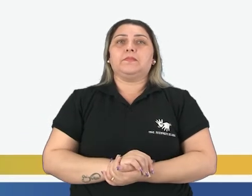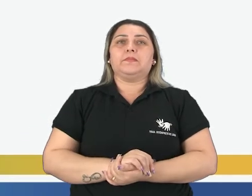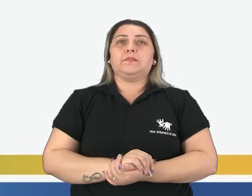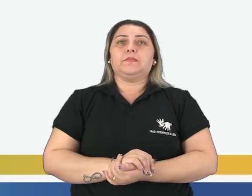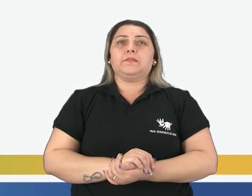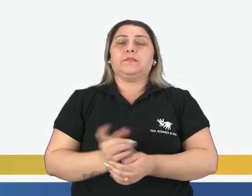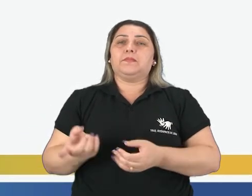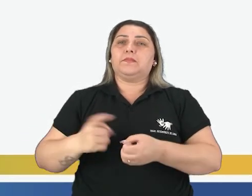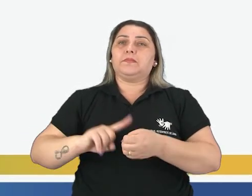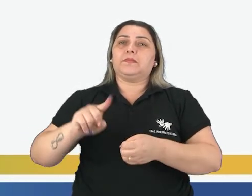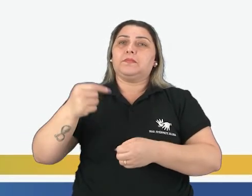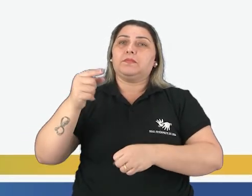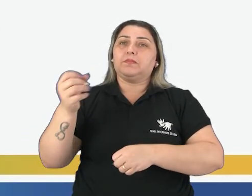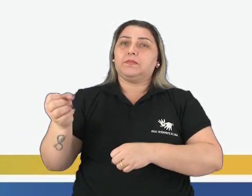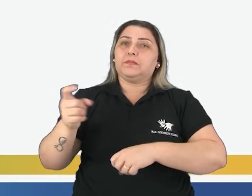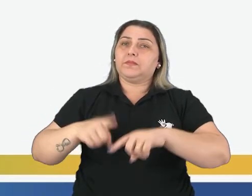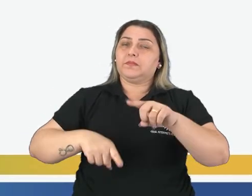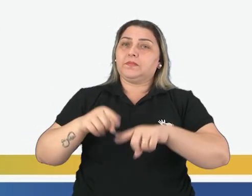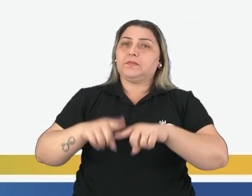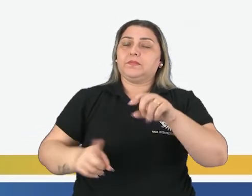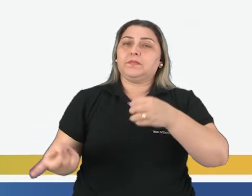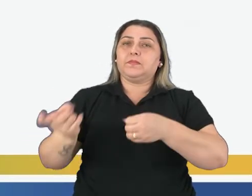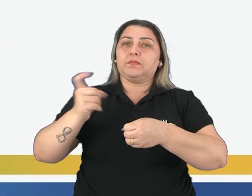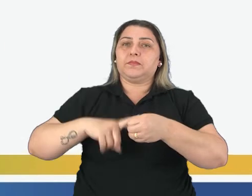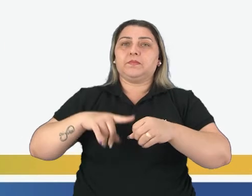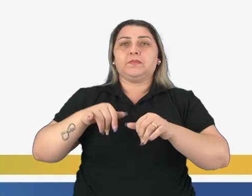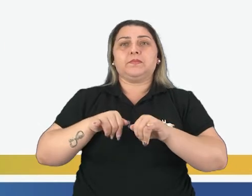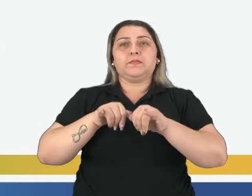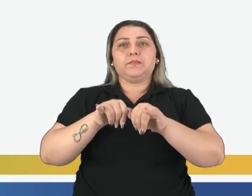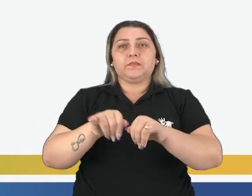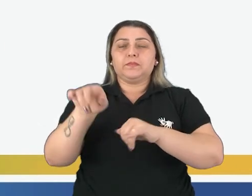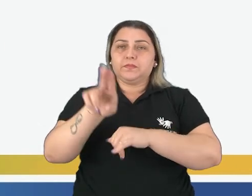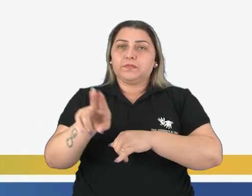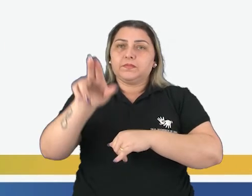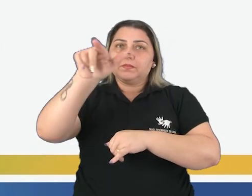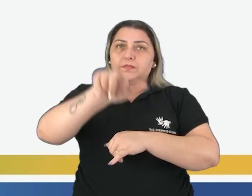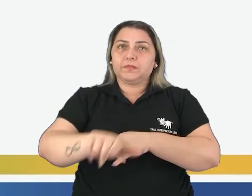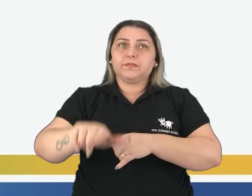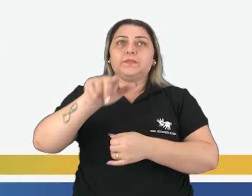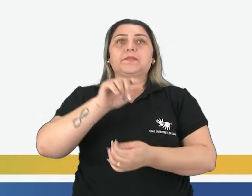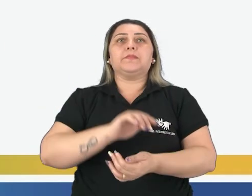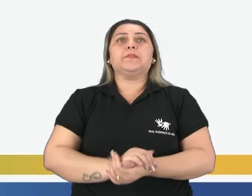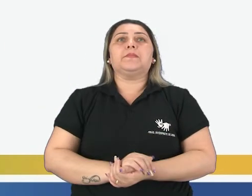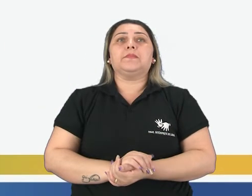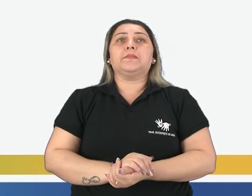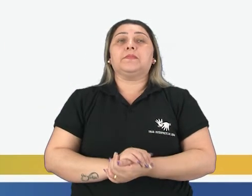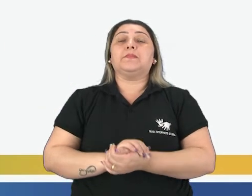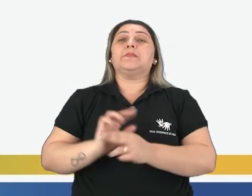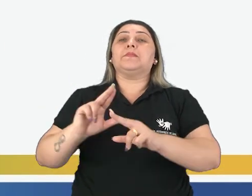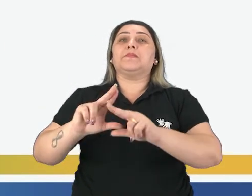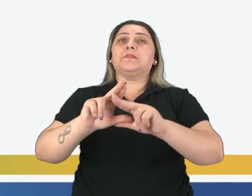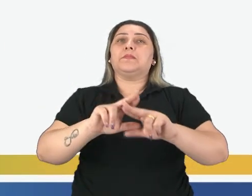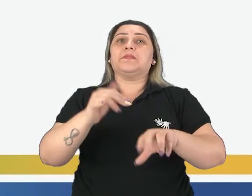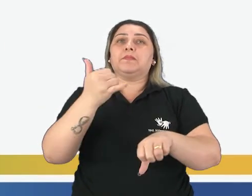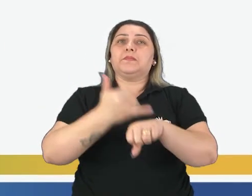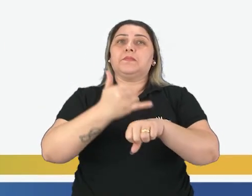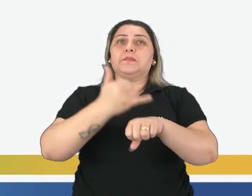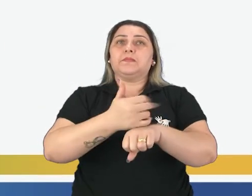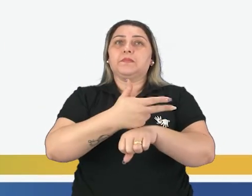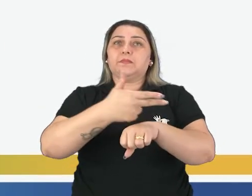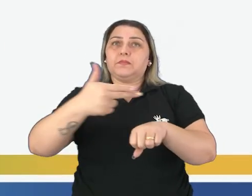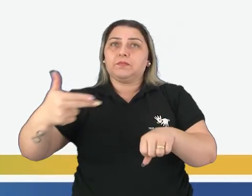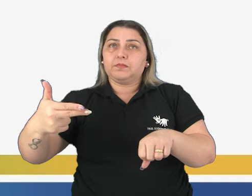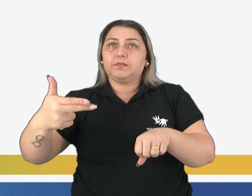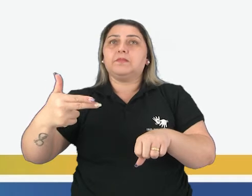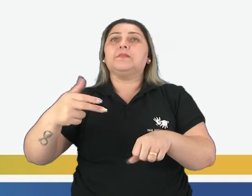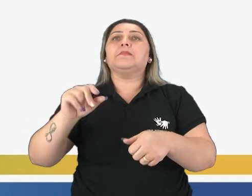produto, de volta para o mercado, né, para ser utilizado. A reciclagem de metal.